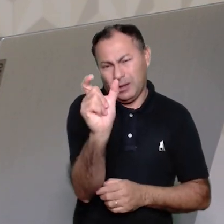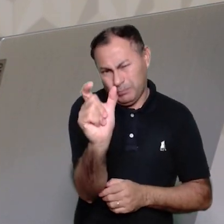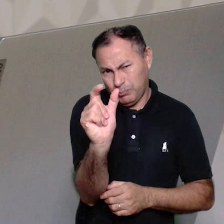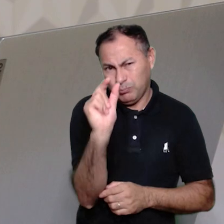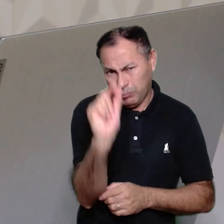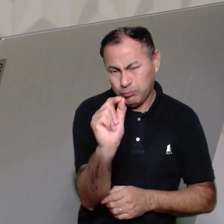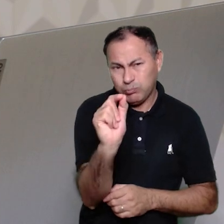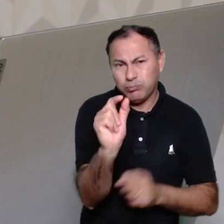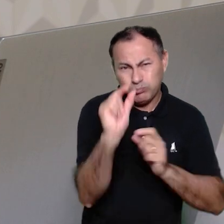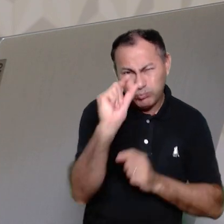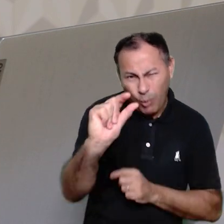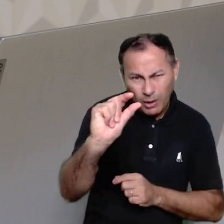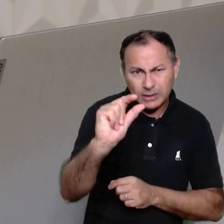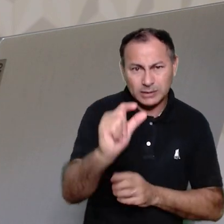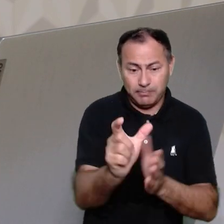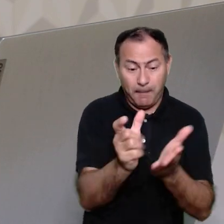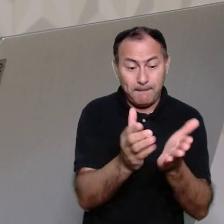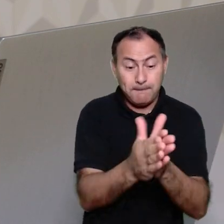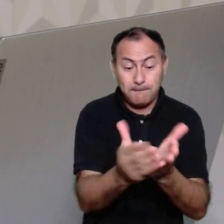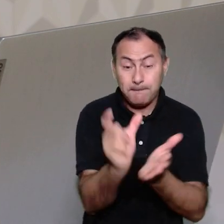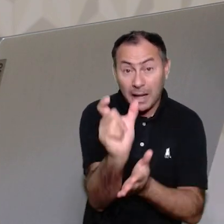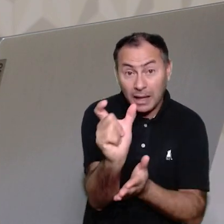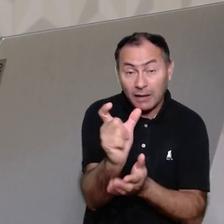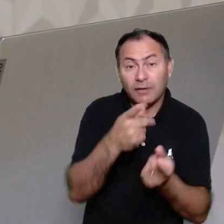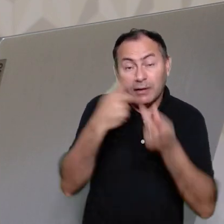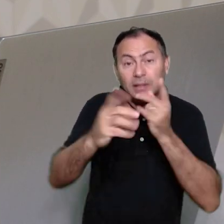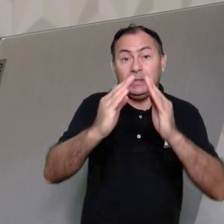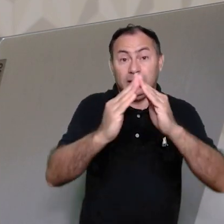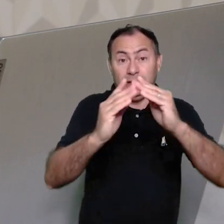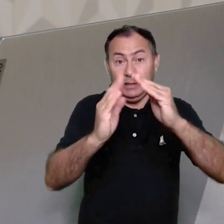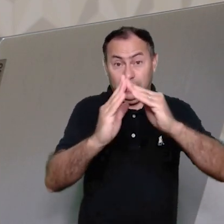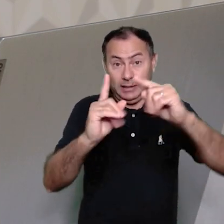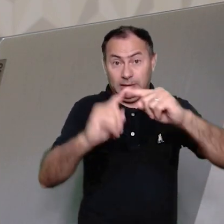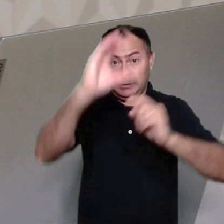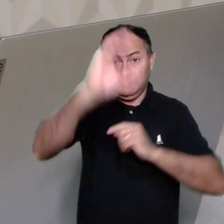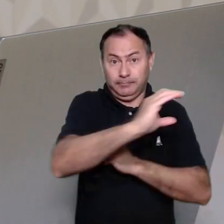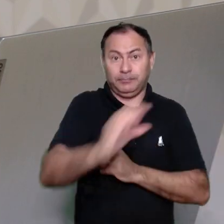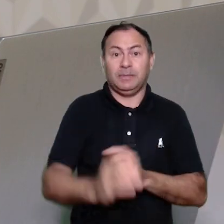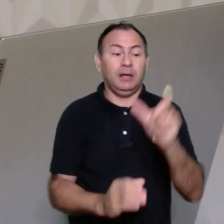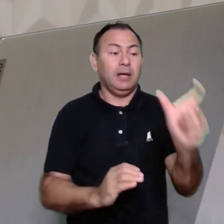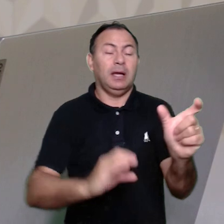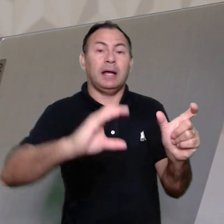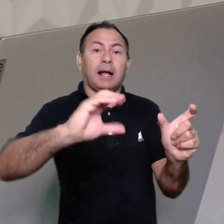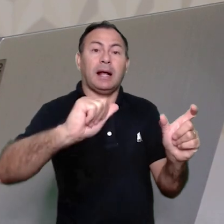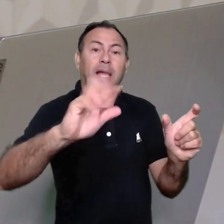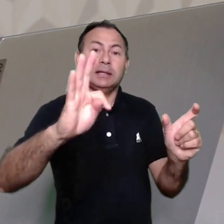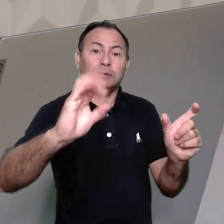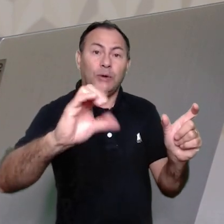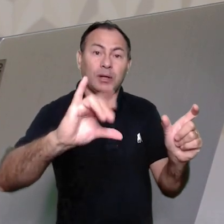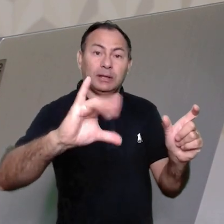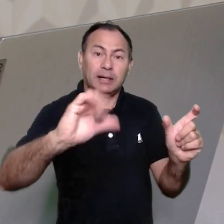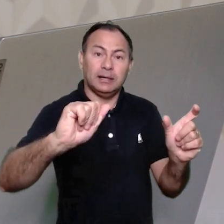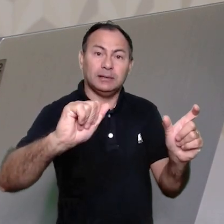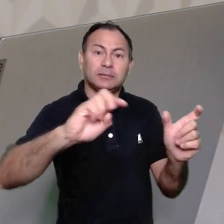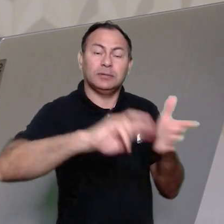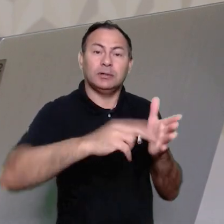palavras, dizemos que Igreja Católica, a palavra católica